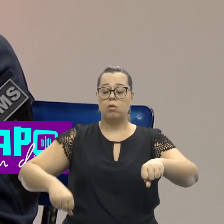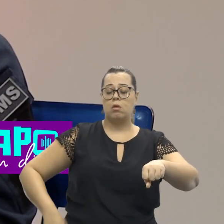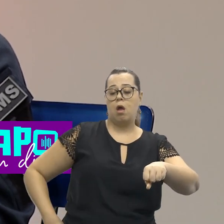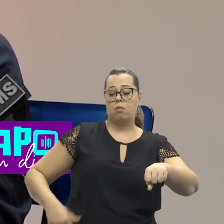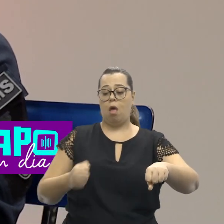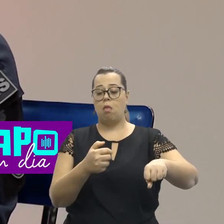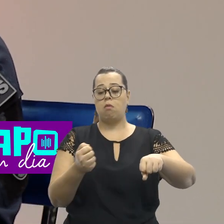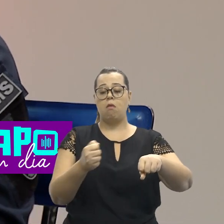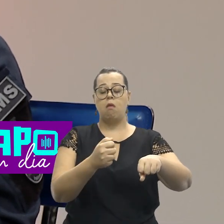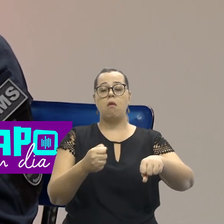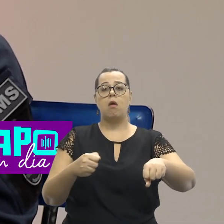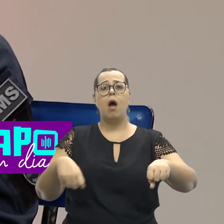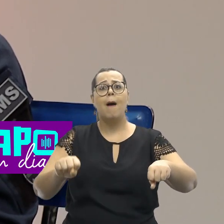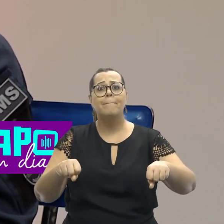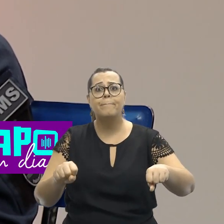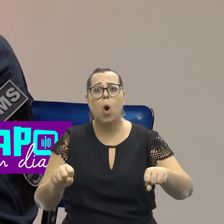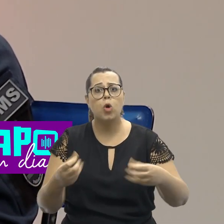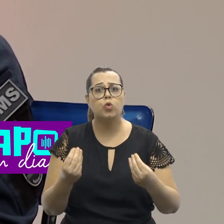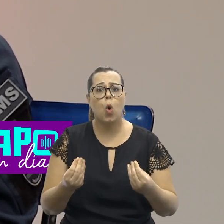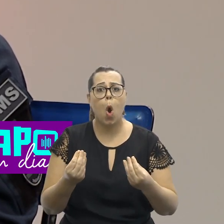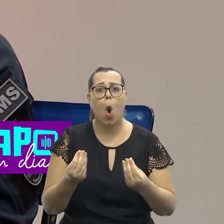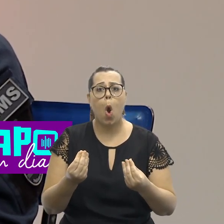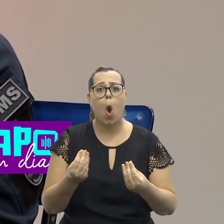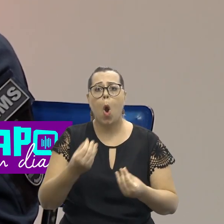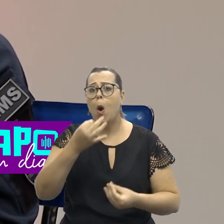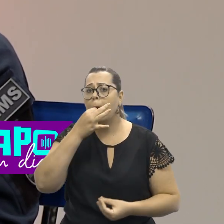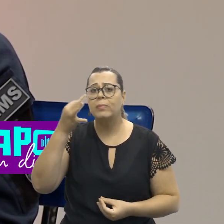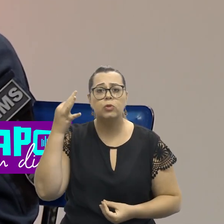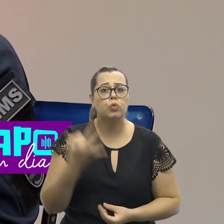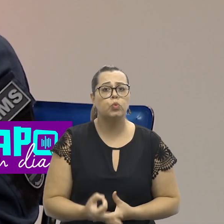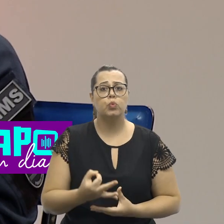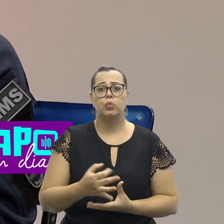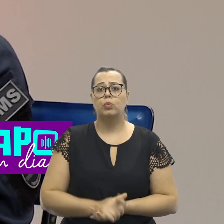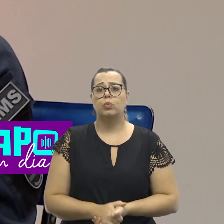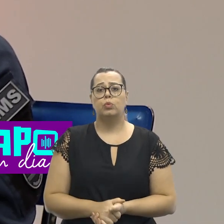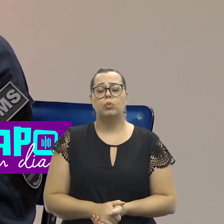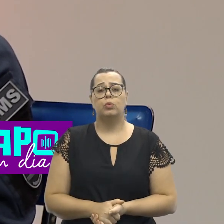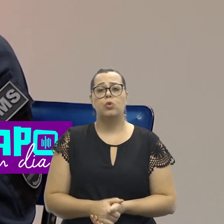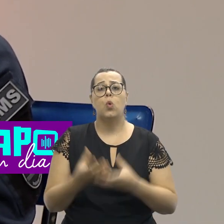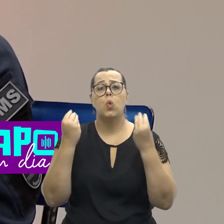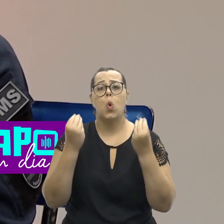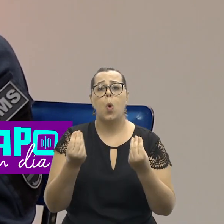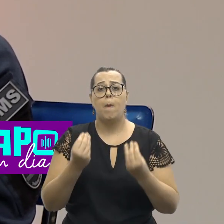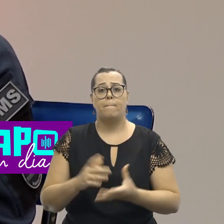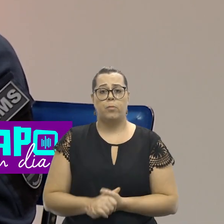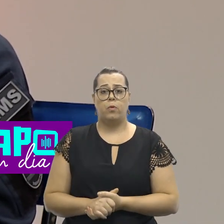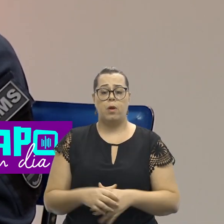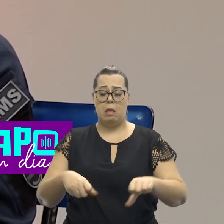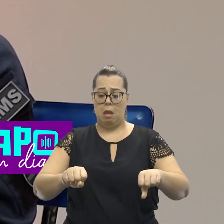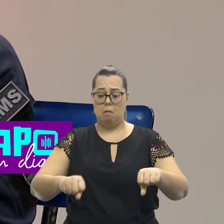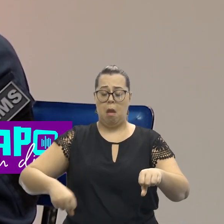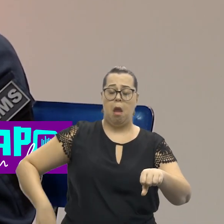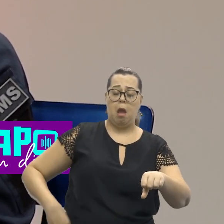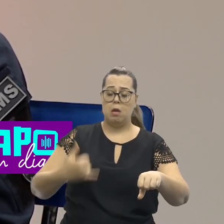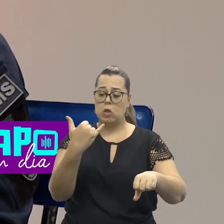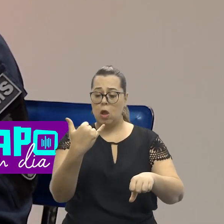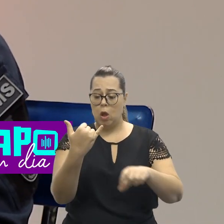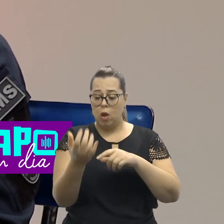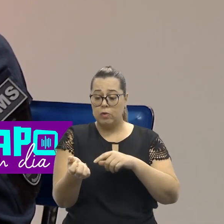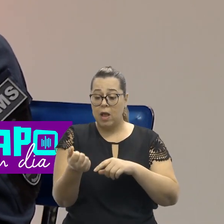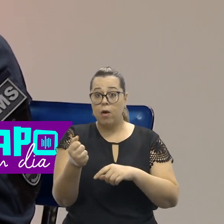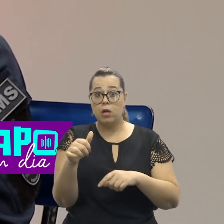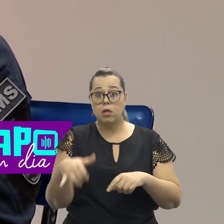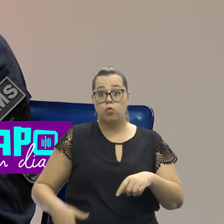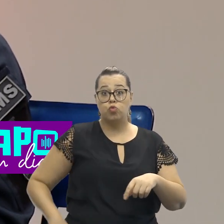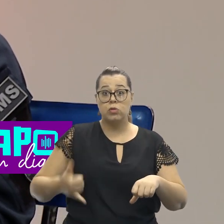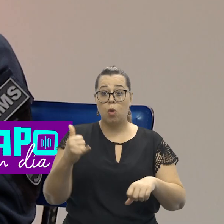motocicleta e estão digitando. É um absurdo. Então, é um absurdo. E o que é importante dizer é que a pessoa, a partir do momento que ela tira os